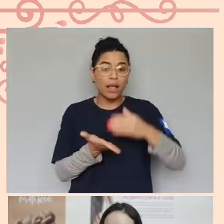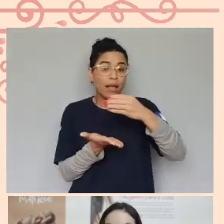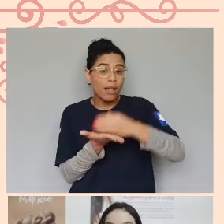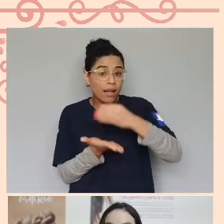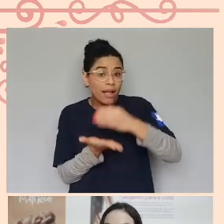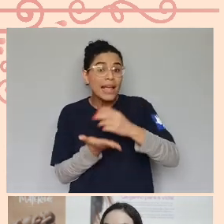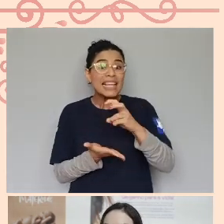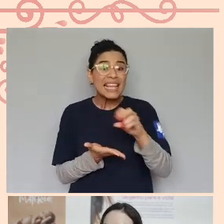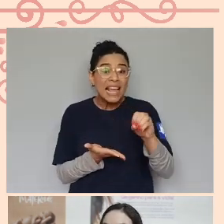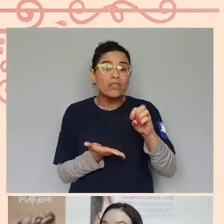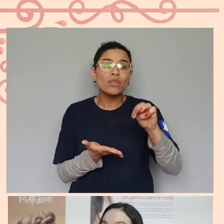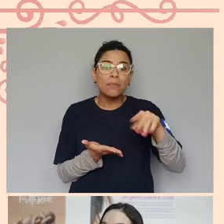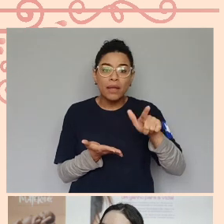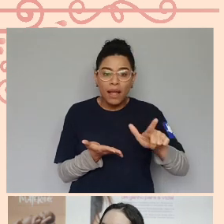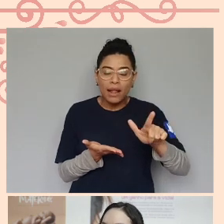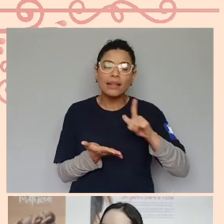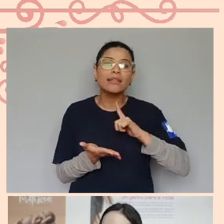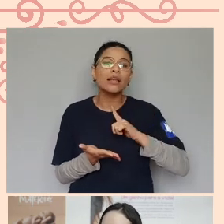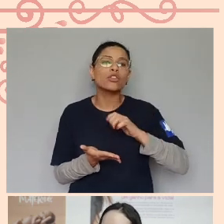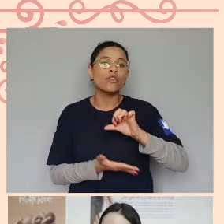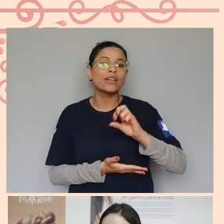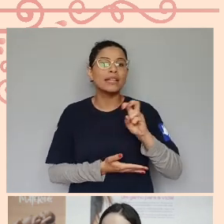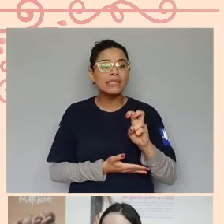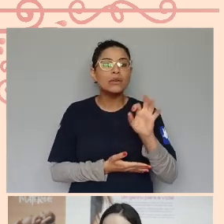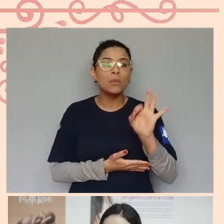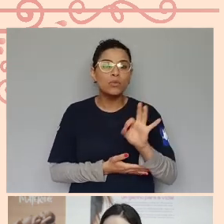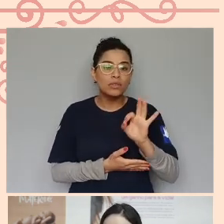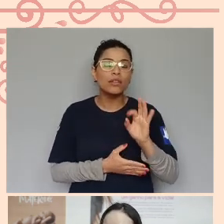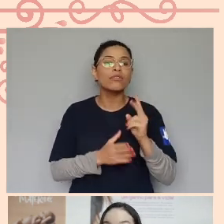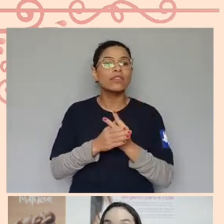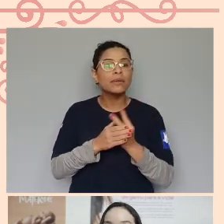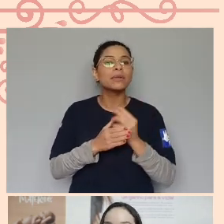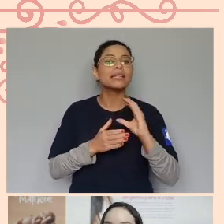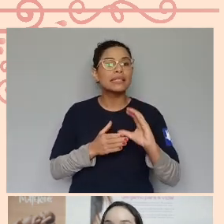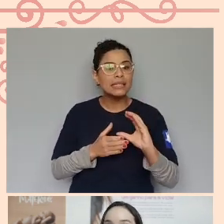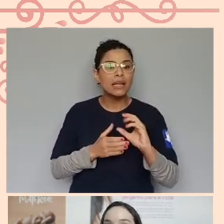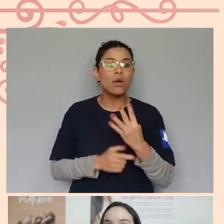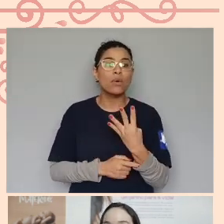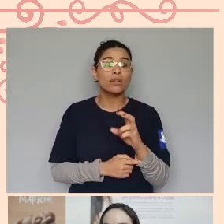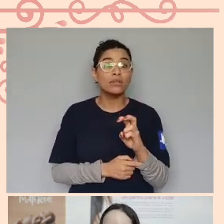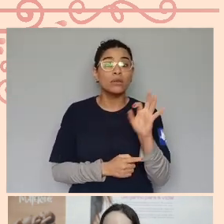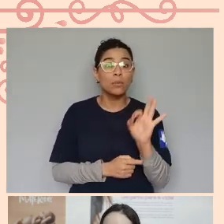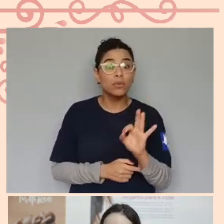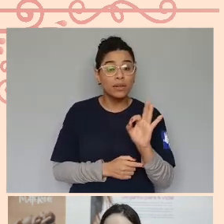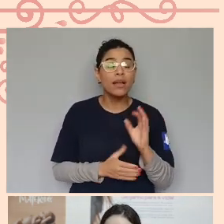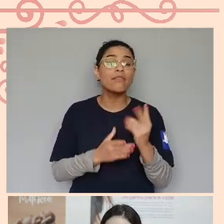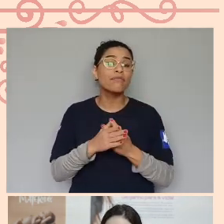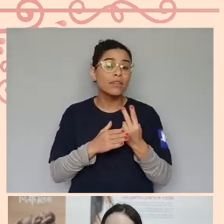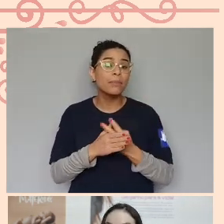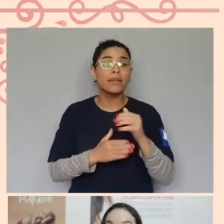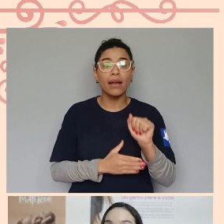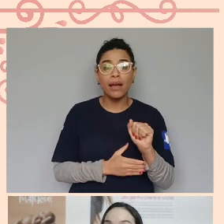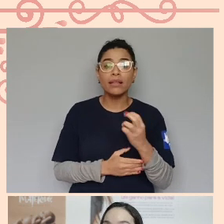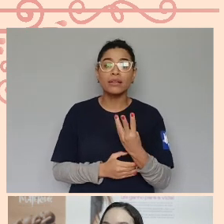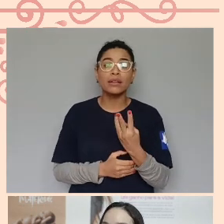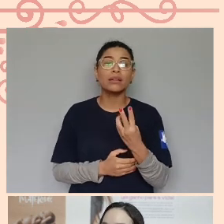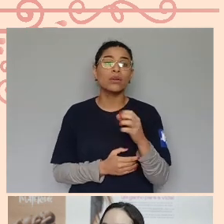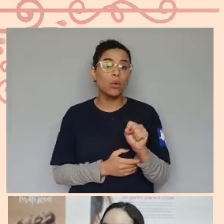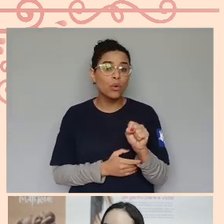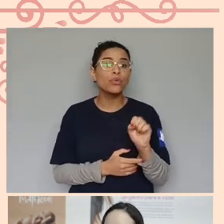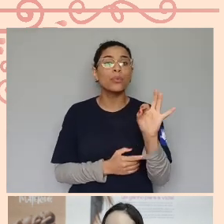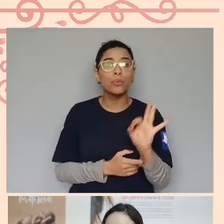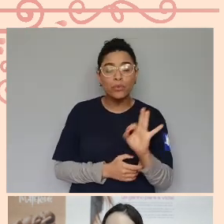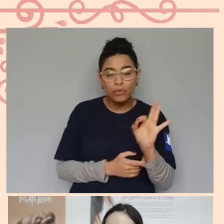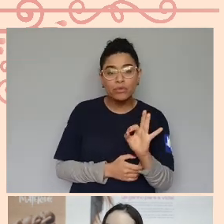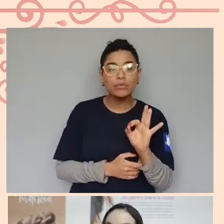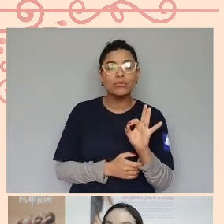ml, eles vão fornecer 95% de vitamina C, 45% de vitamina A, 38%